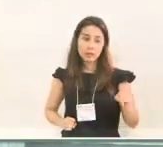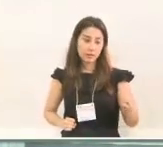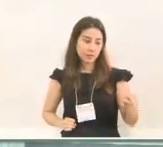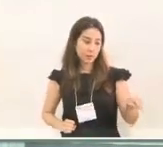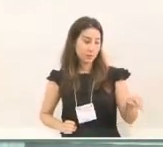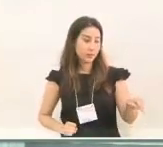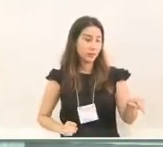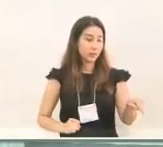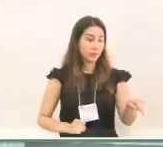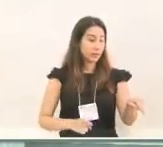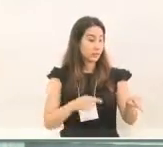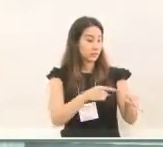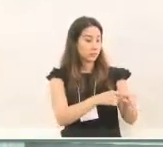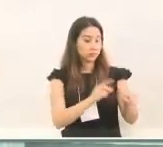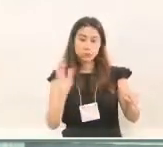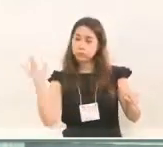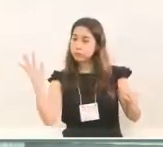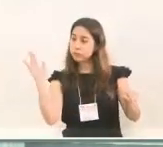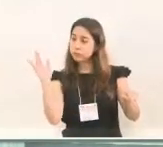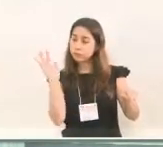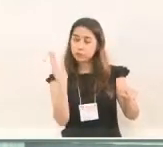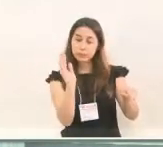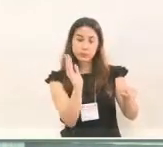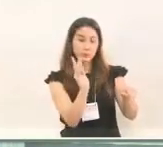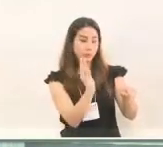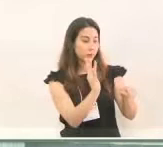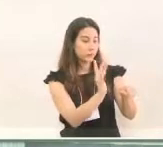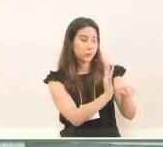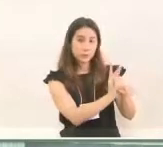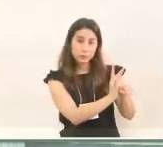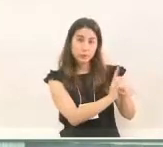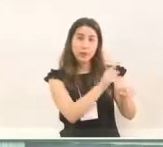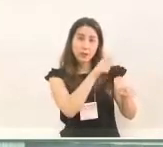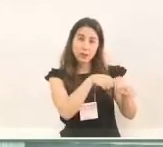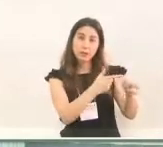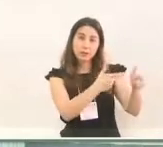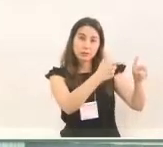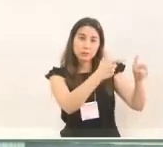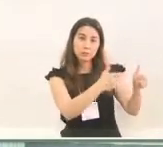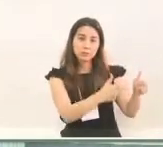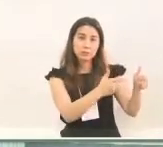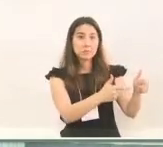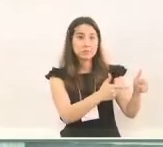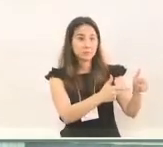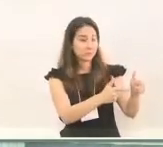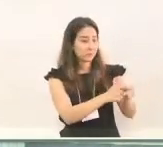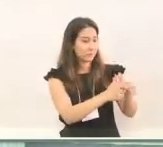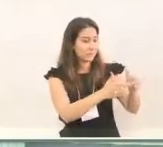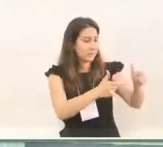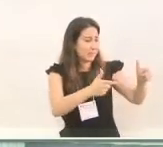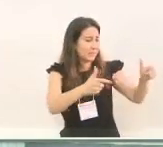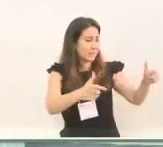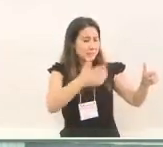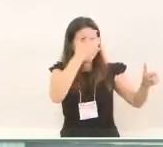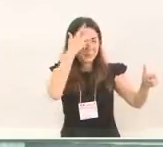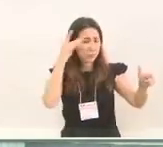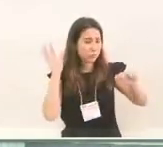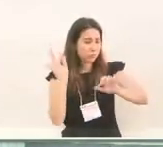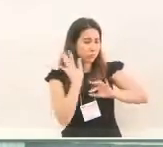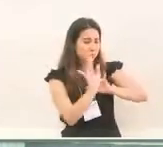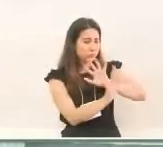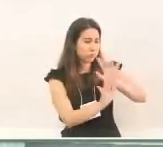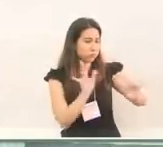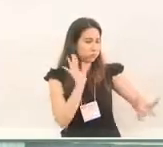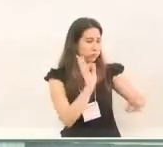migratórios são joão se torno um é um local é de grande emigração italiana na verdade nós